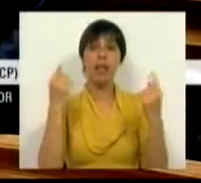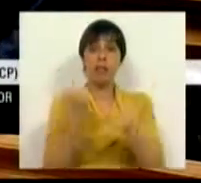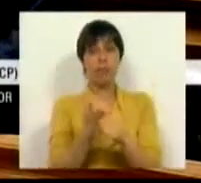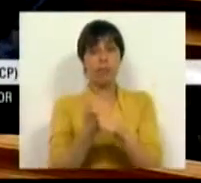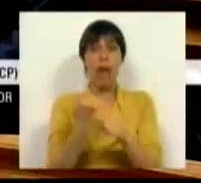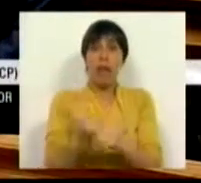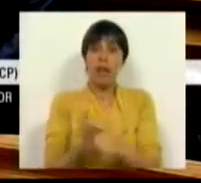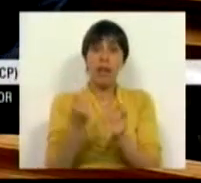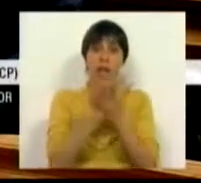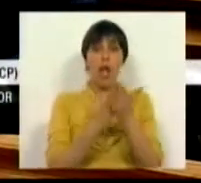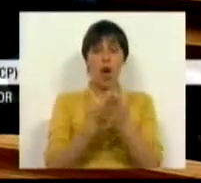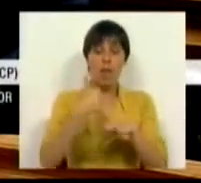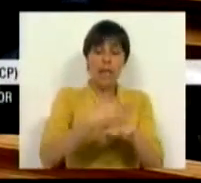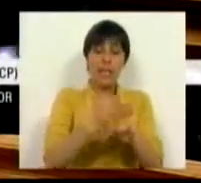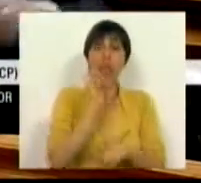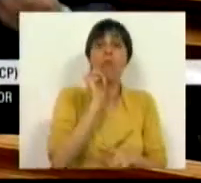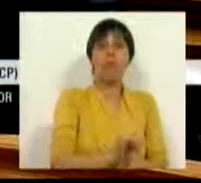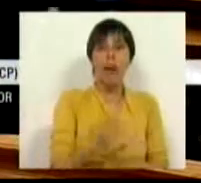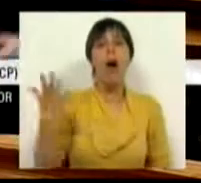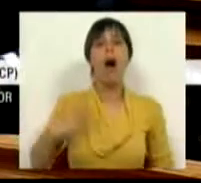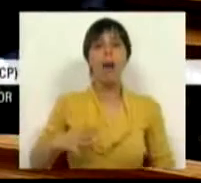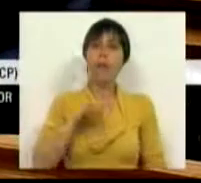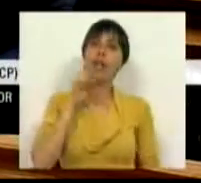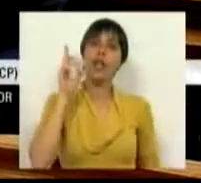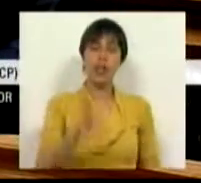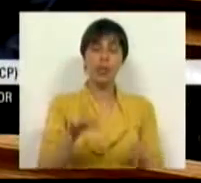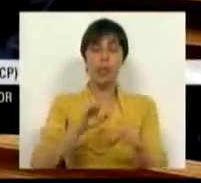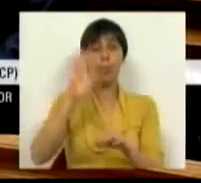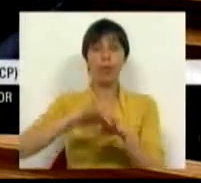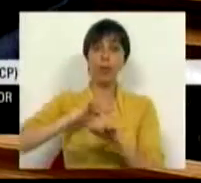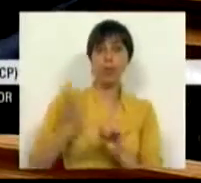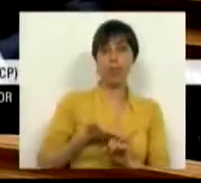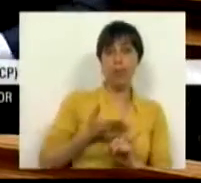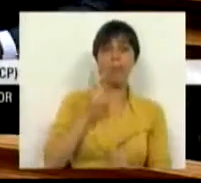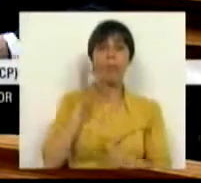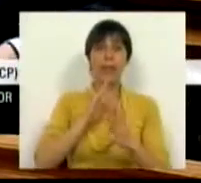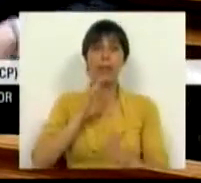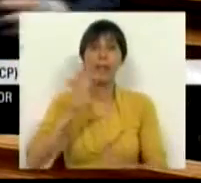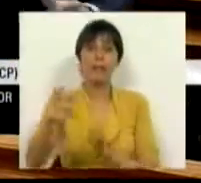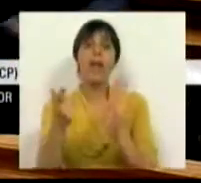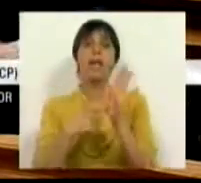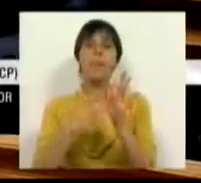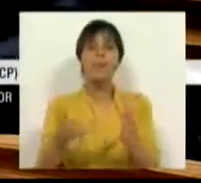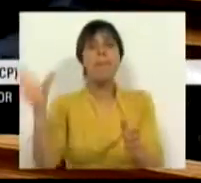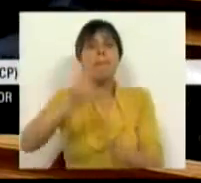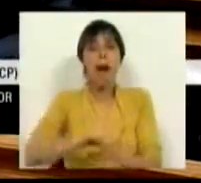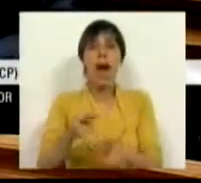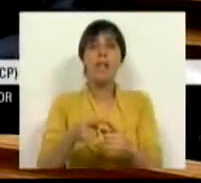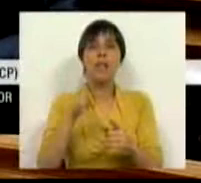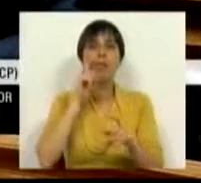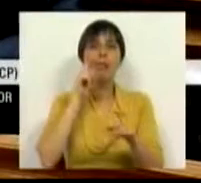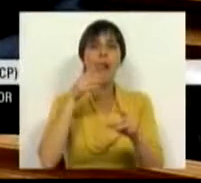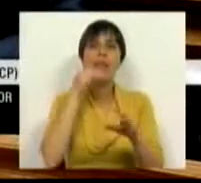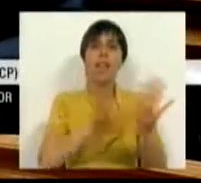exercício da atividade económica neste setor, pretendia responder a esta condenação. Era necessário ainda alargar a